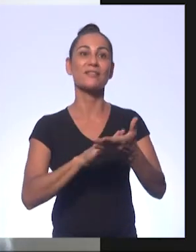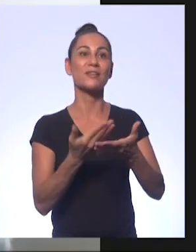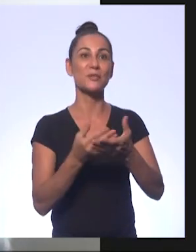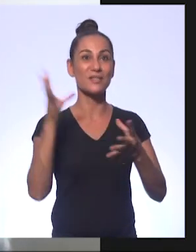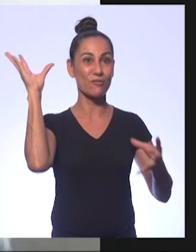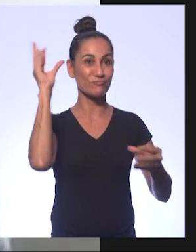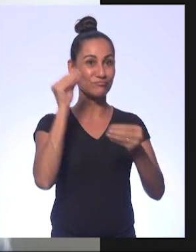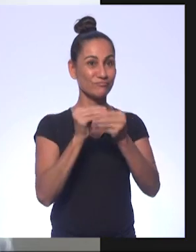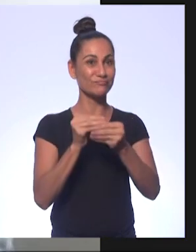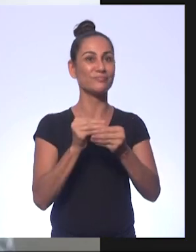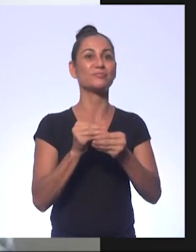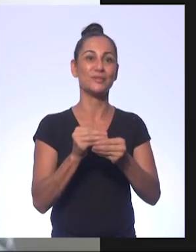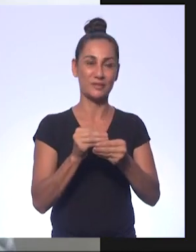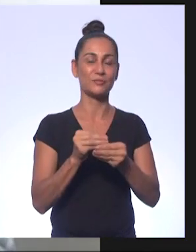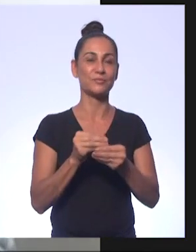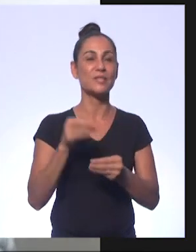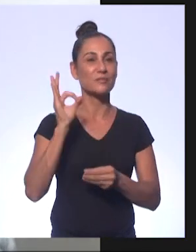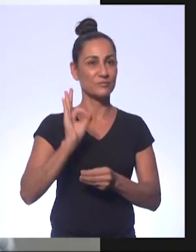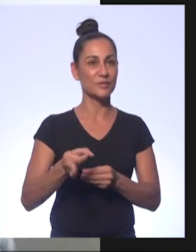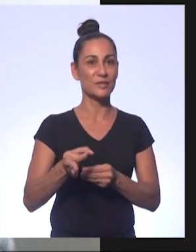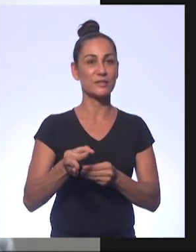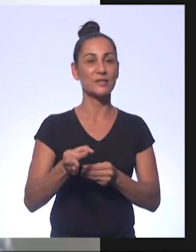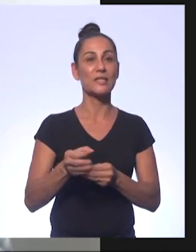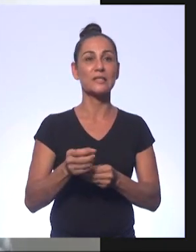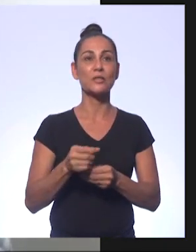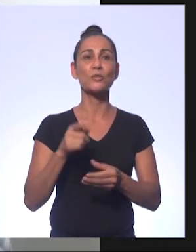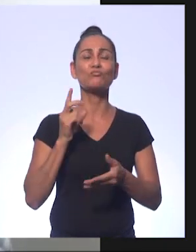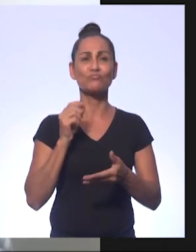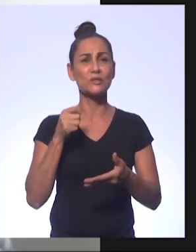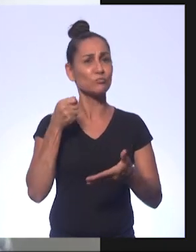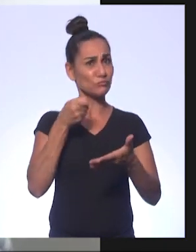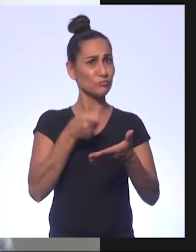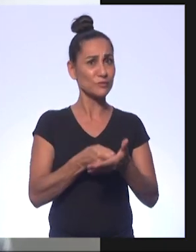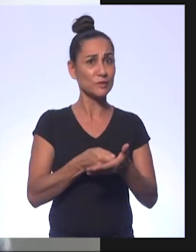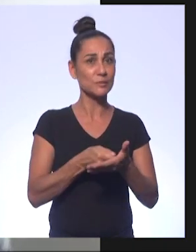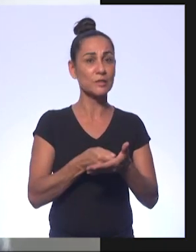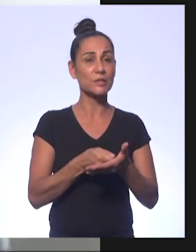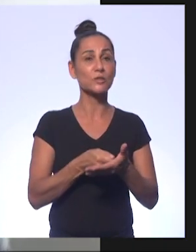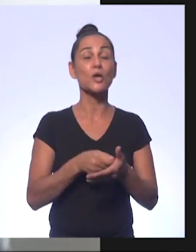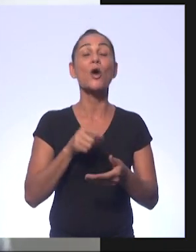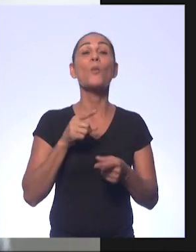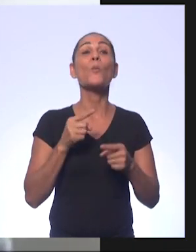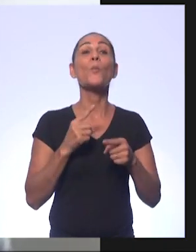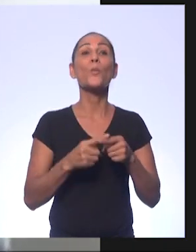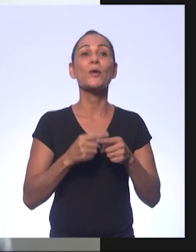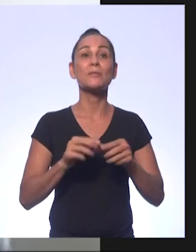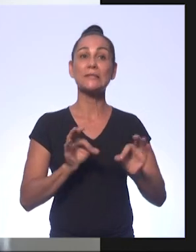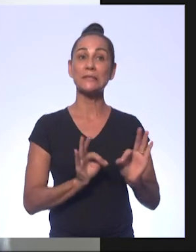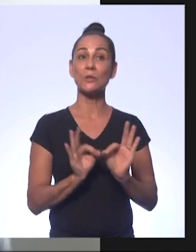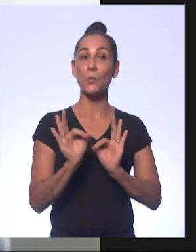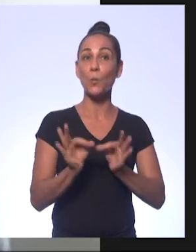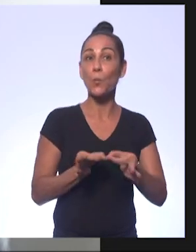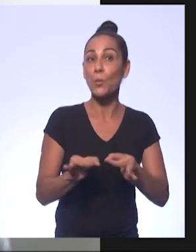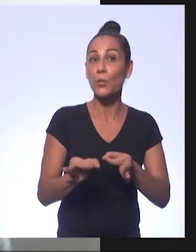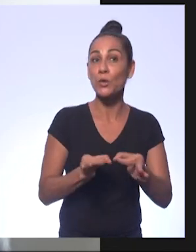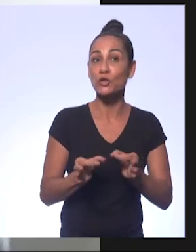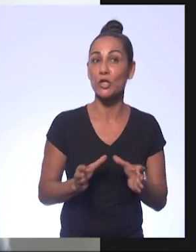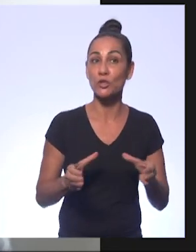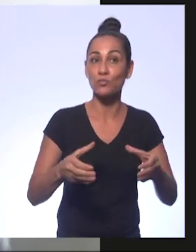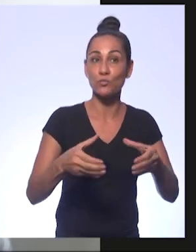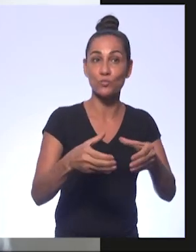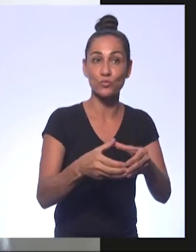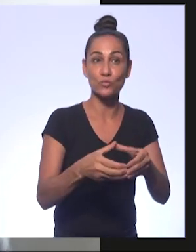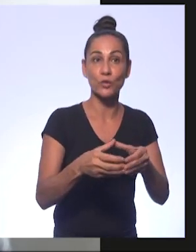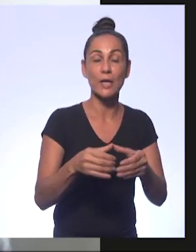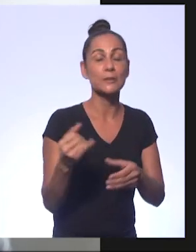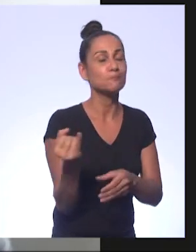a compreensão analítica. Então, eu insisto isso. Nós estamos tem que ser um projeto coletivo, tá? Porque isso é